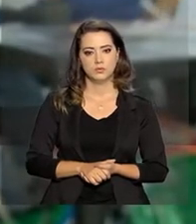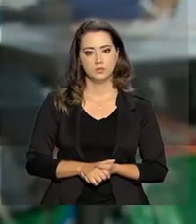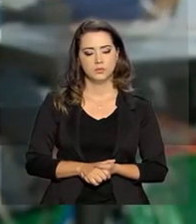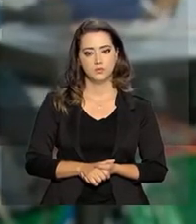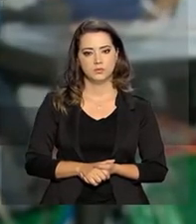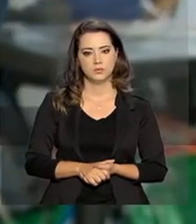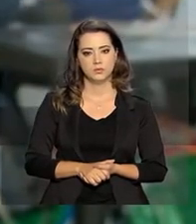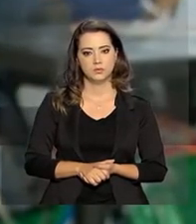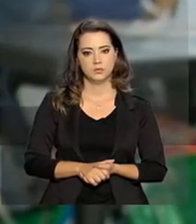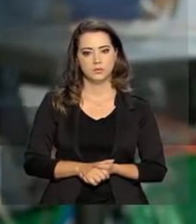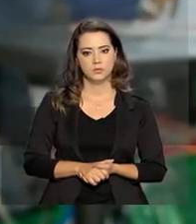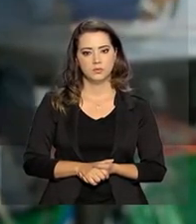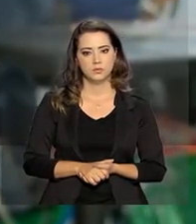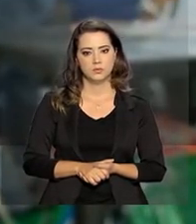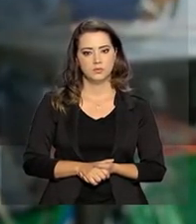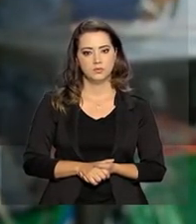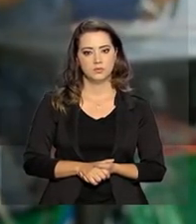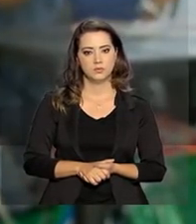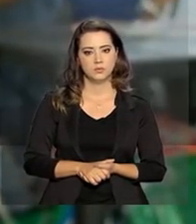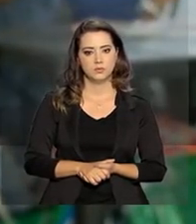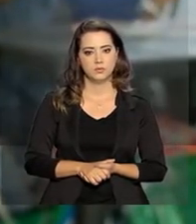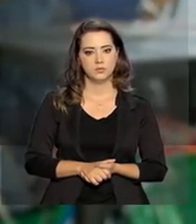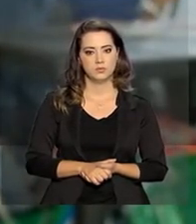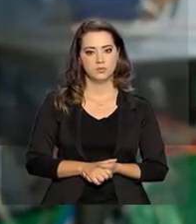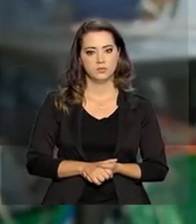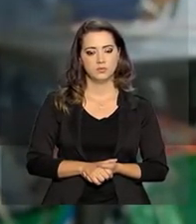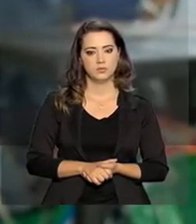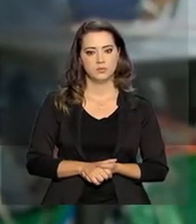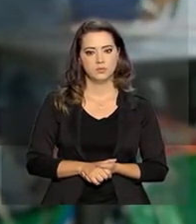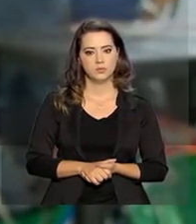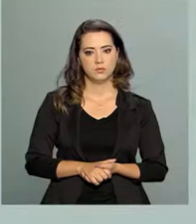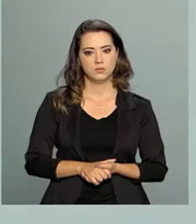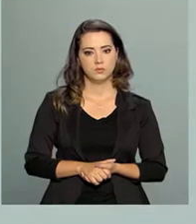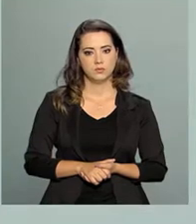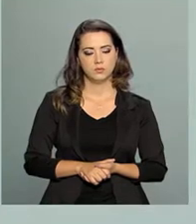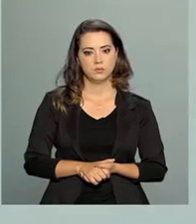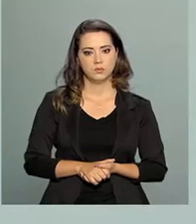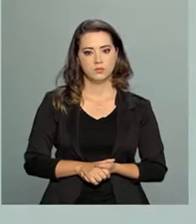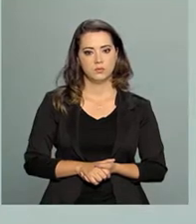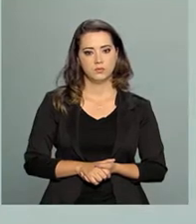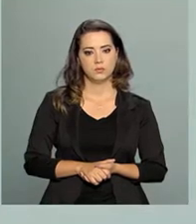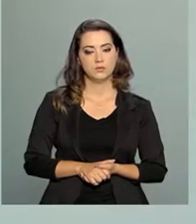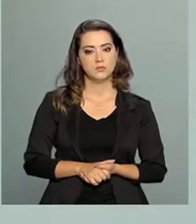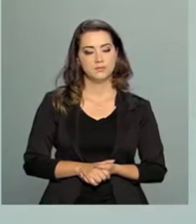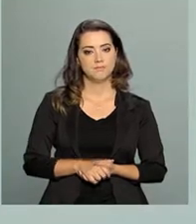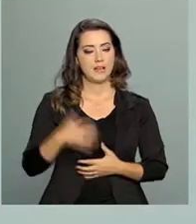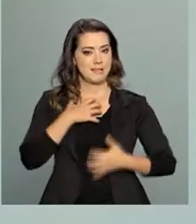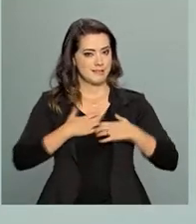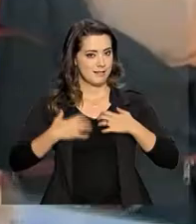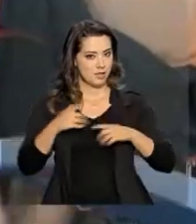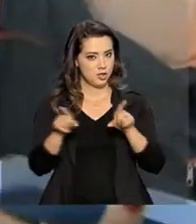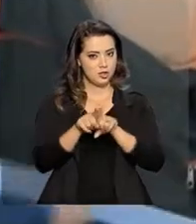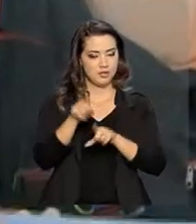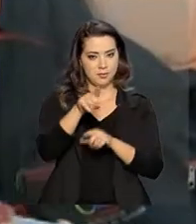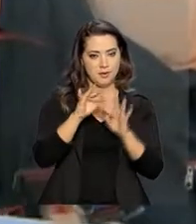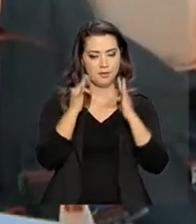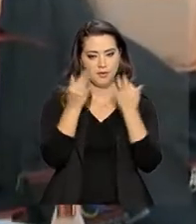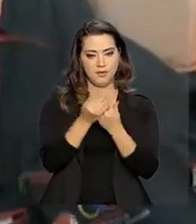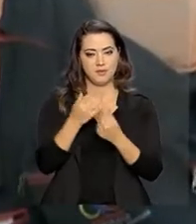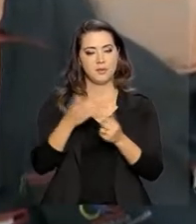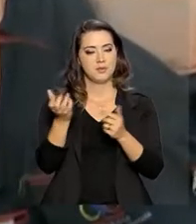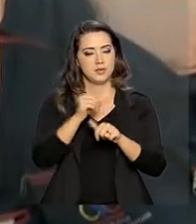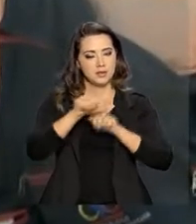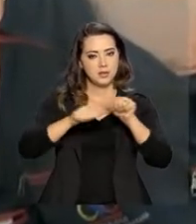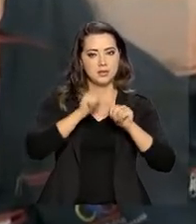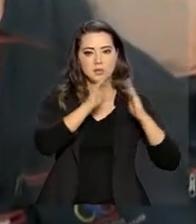favorable también, por eso nos inclinamos más hacia esa zona. Ansiedade também da família da Evelyn, que decidiu se mudar